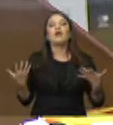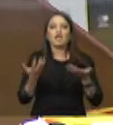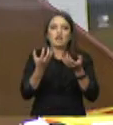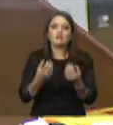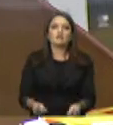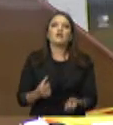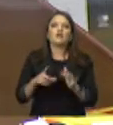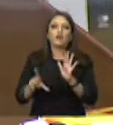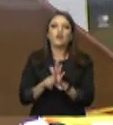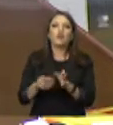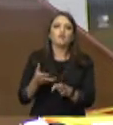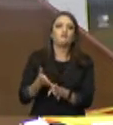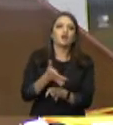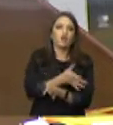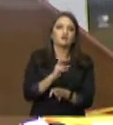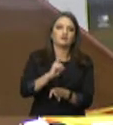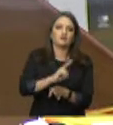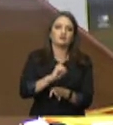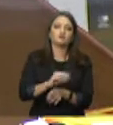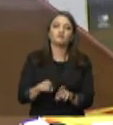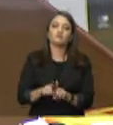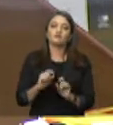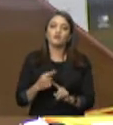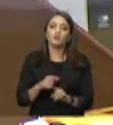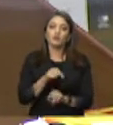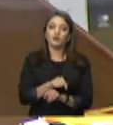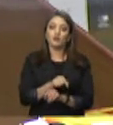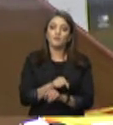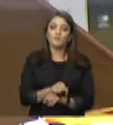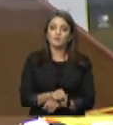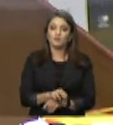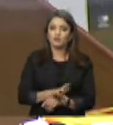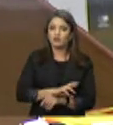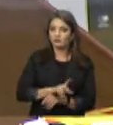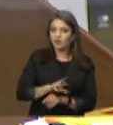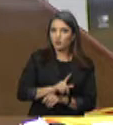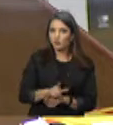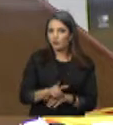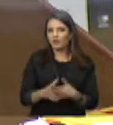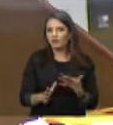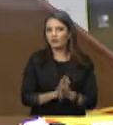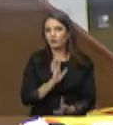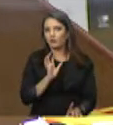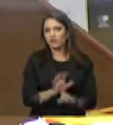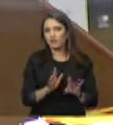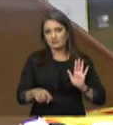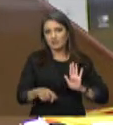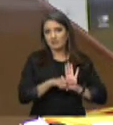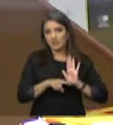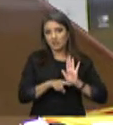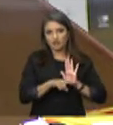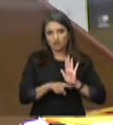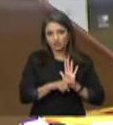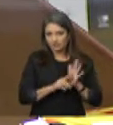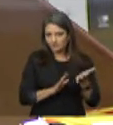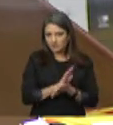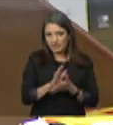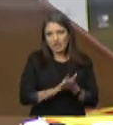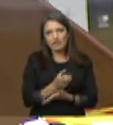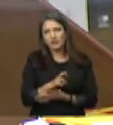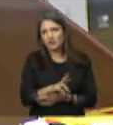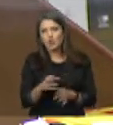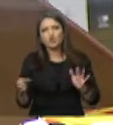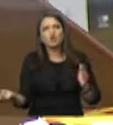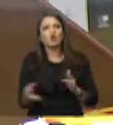eficácia retroativa das normas visto que Em tais casos a retroação não surpreende negativamente o destinatário da Norma quando em uma obrigação